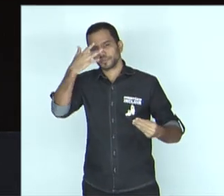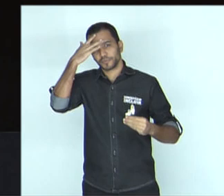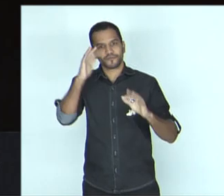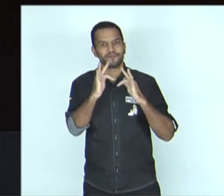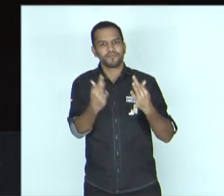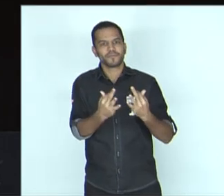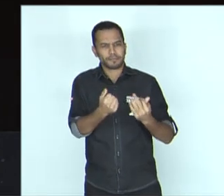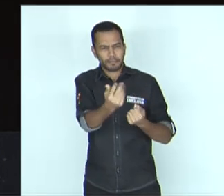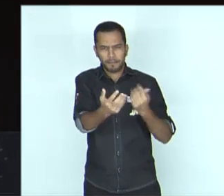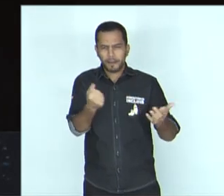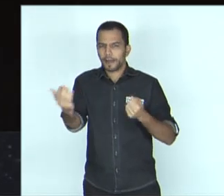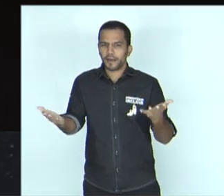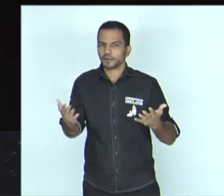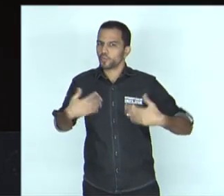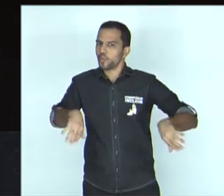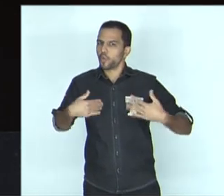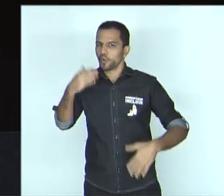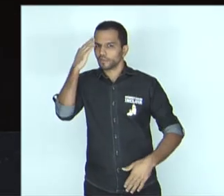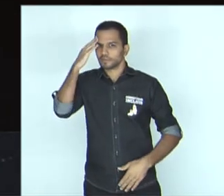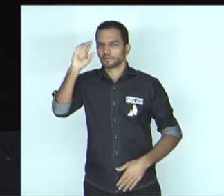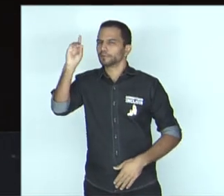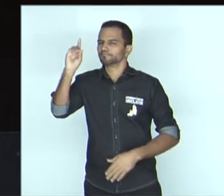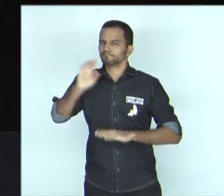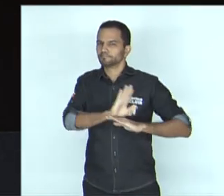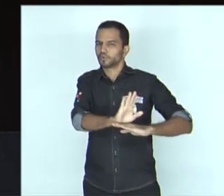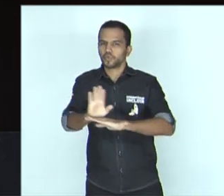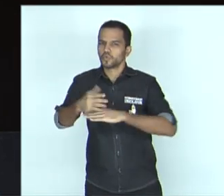Só para você entender o que, que Deus está fazendo. São